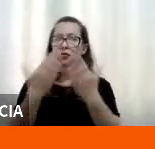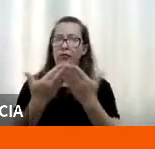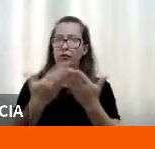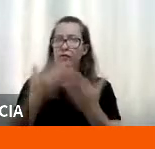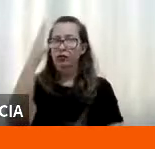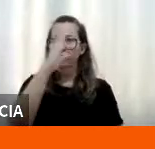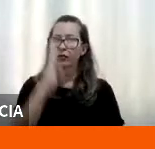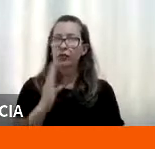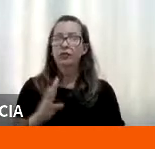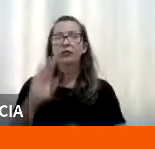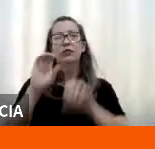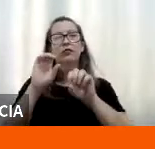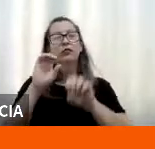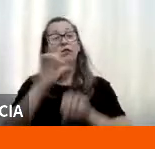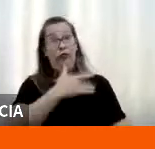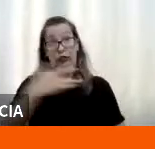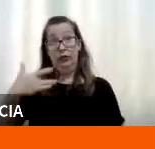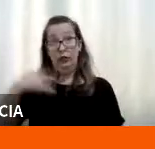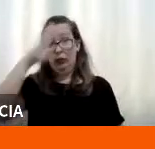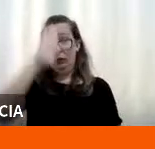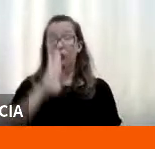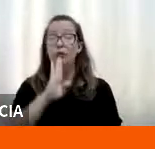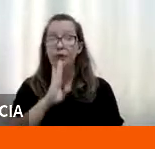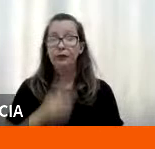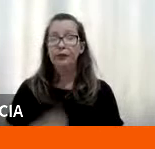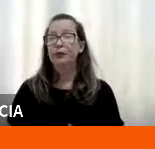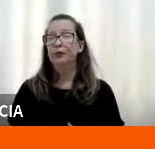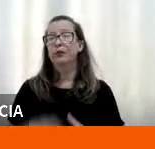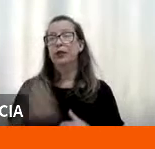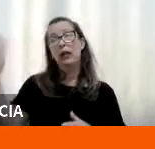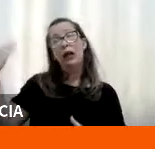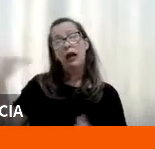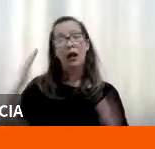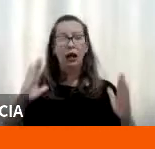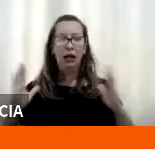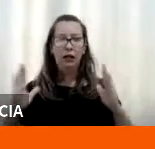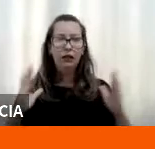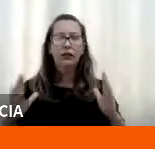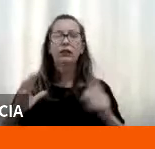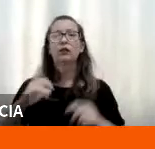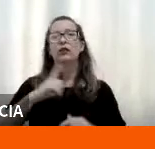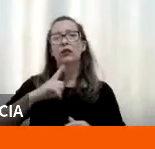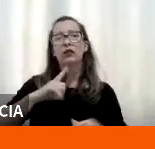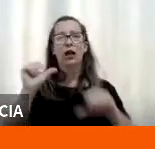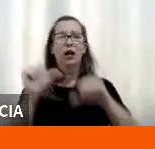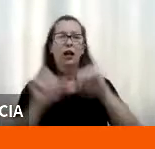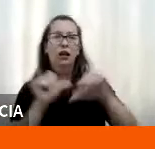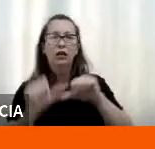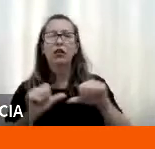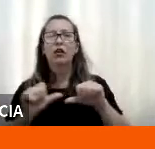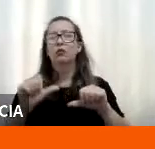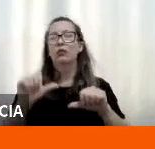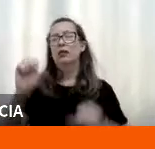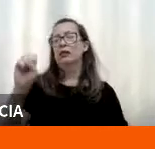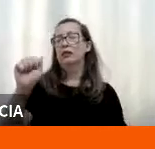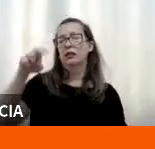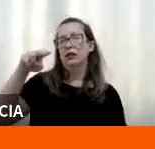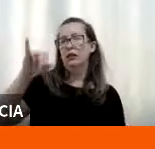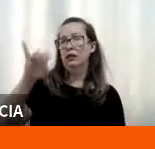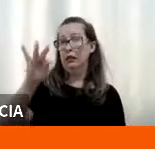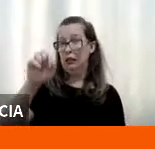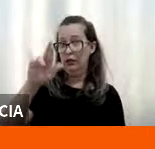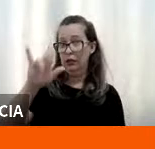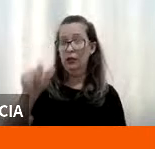Pública. Né? E, naquele período do Arouca, da Reforma Sanitária, da 8ª Conferência e da